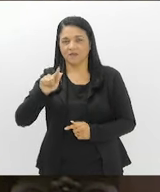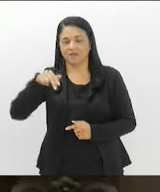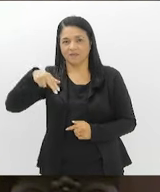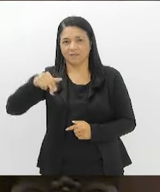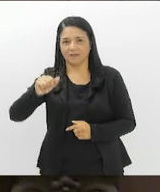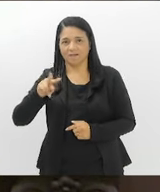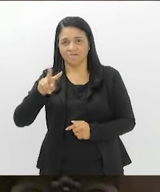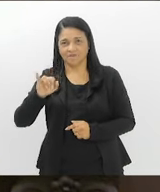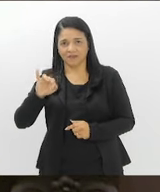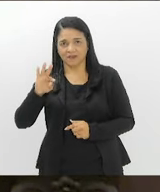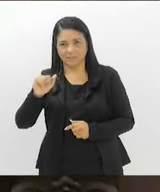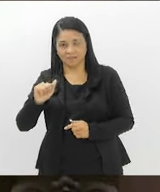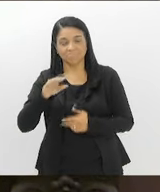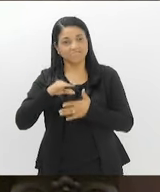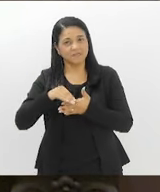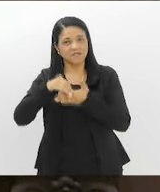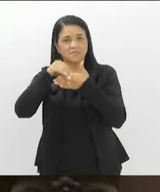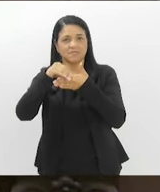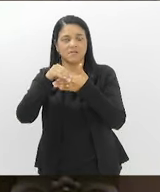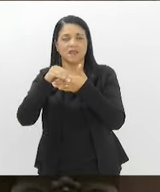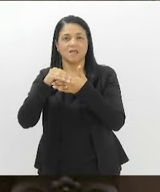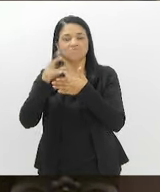essa trajetória.